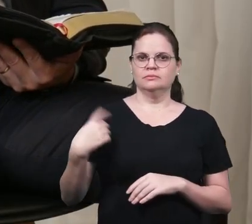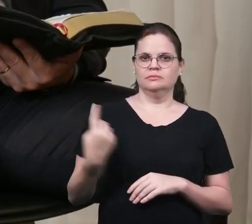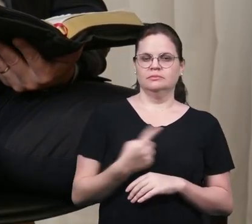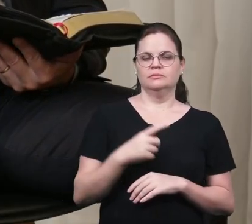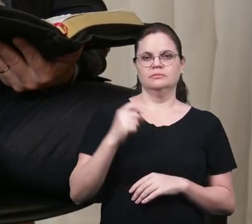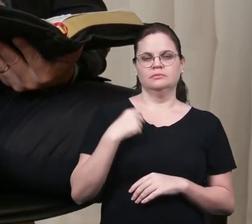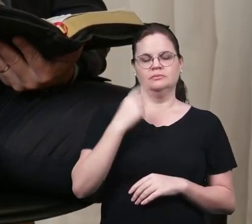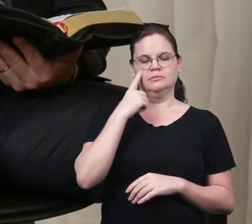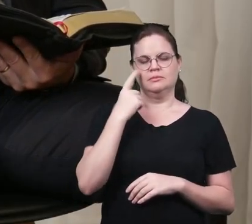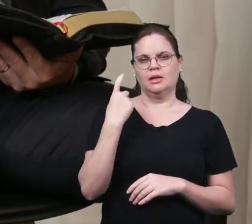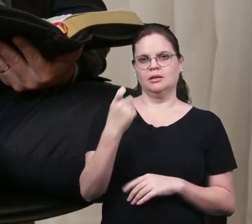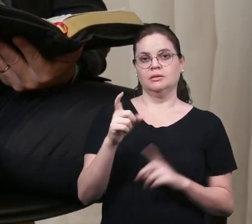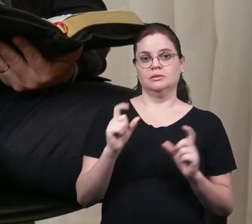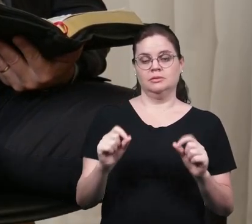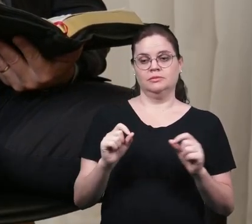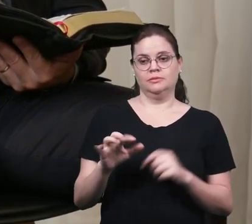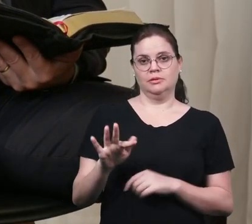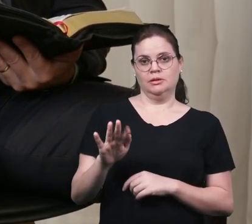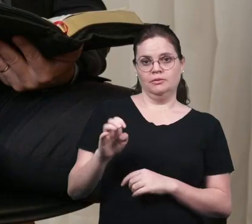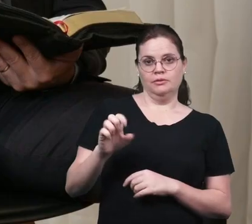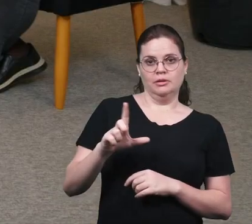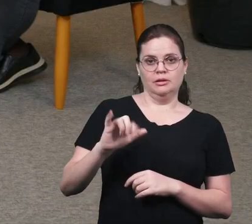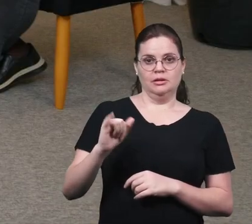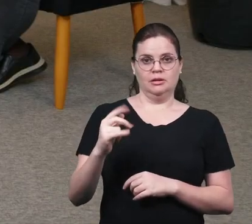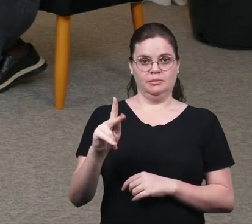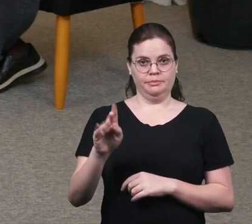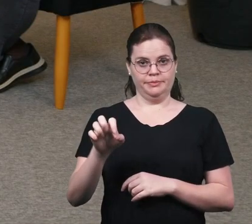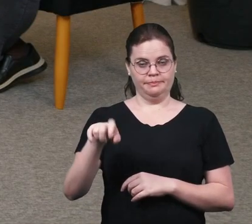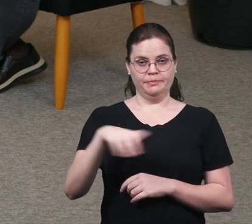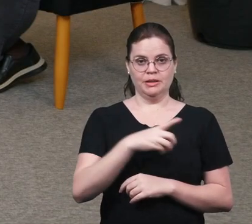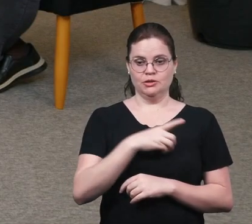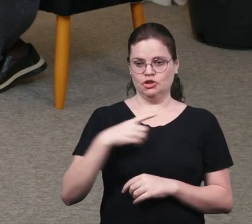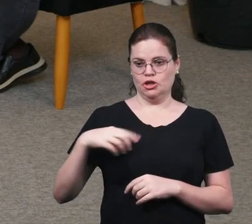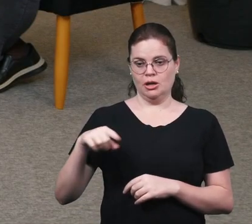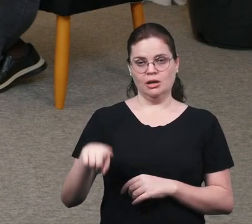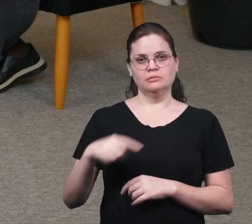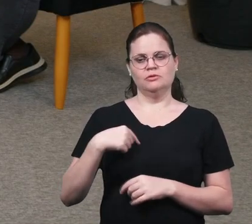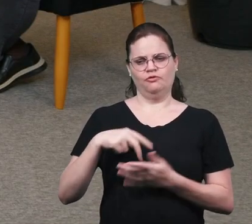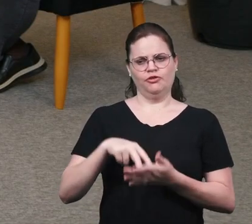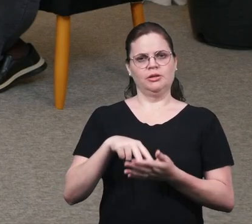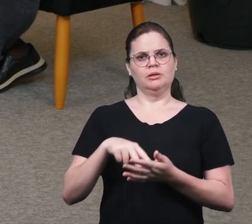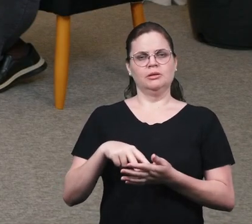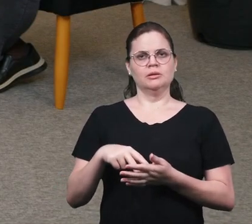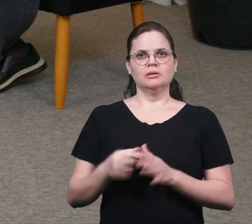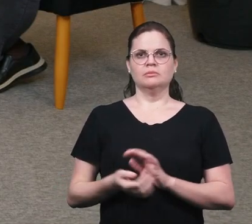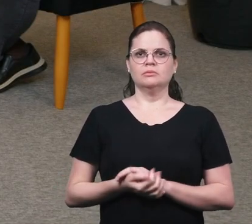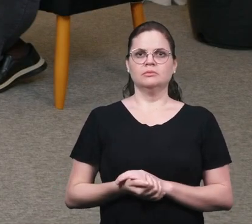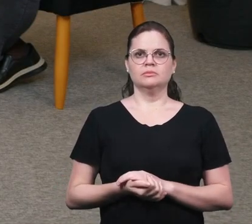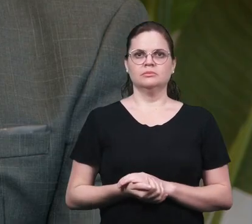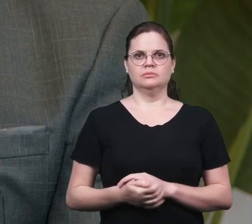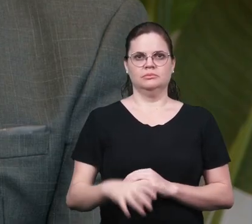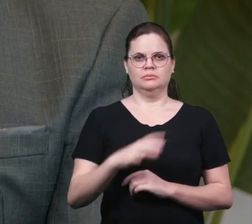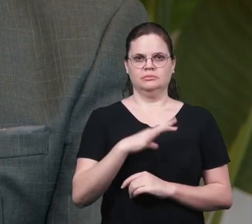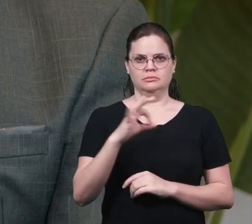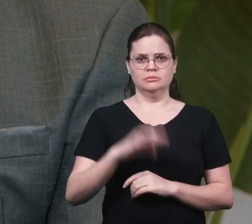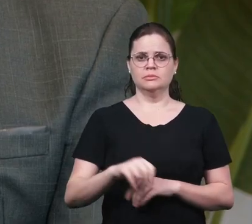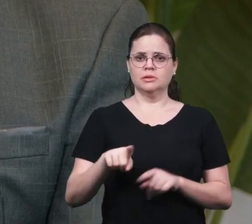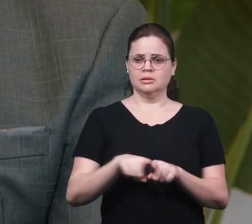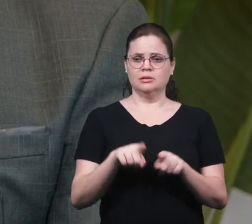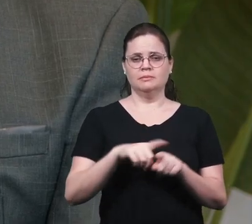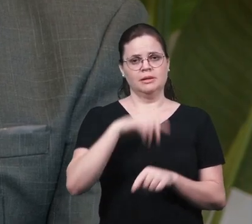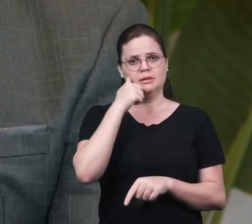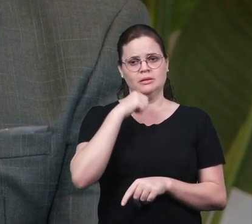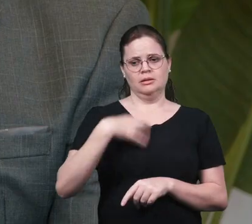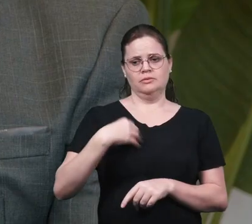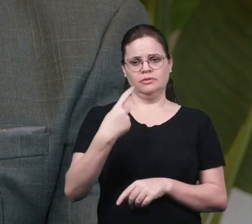Interessante que Filipe, a postura dele foi firme no lar, né? E certamente as meninas, as